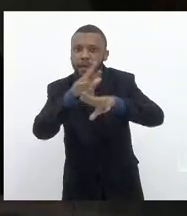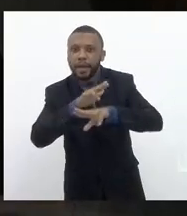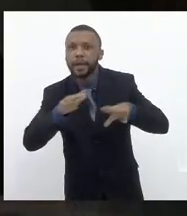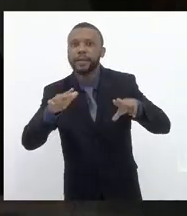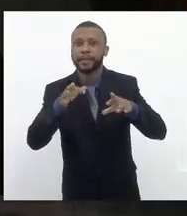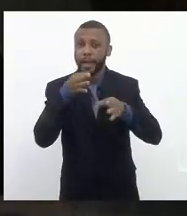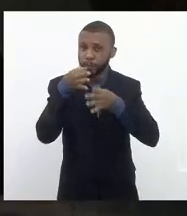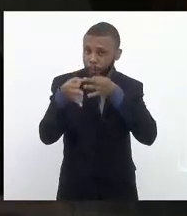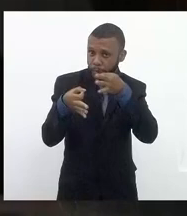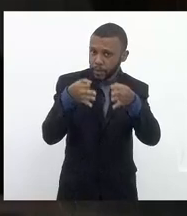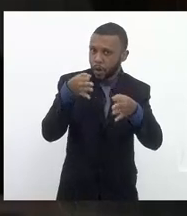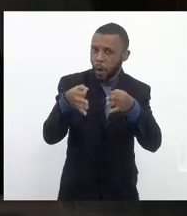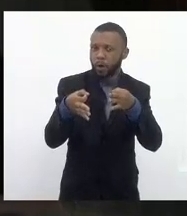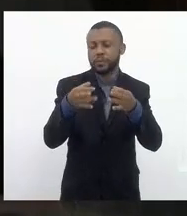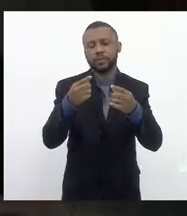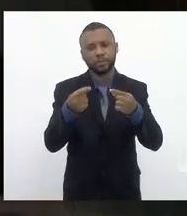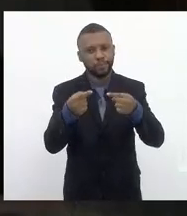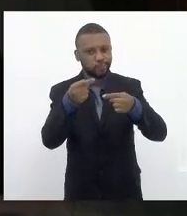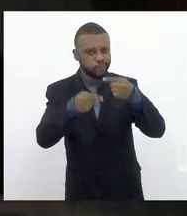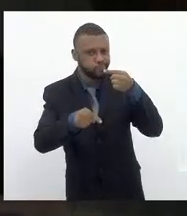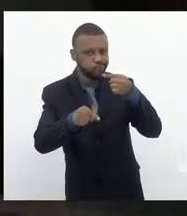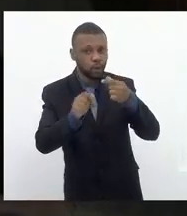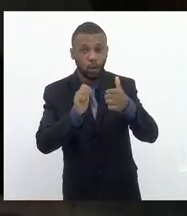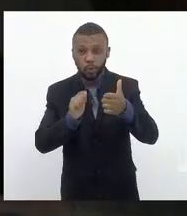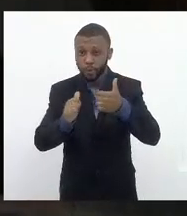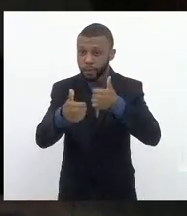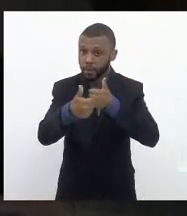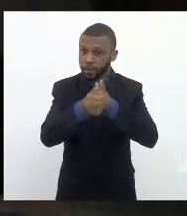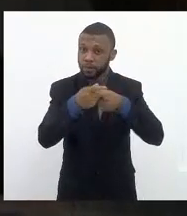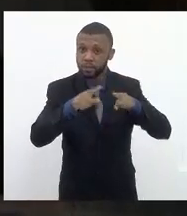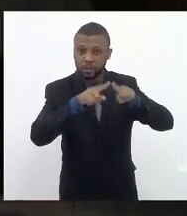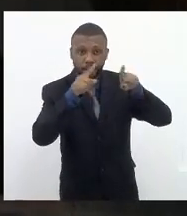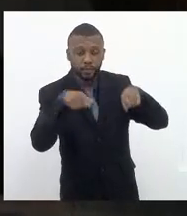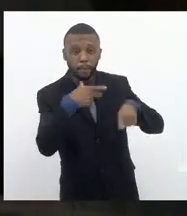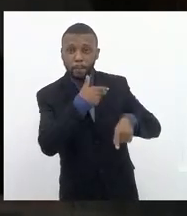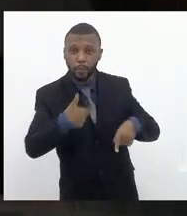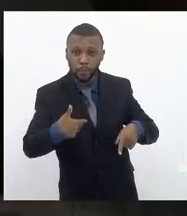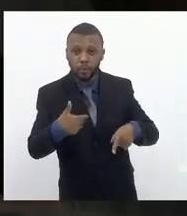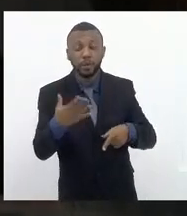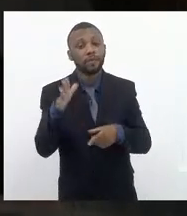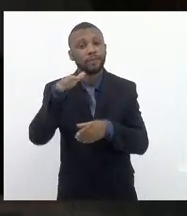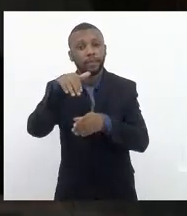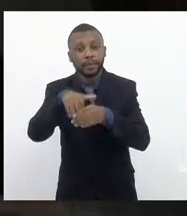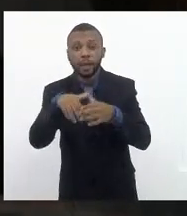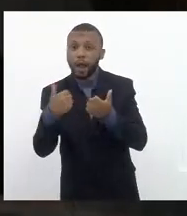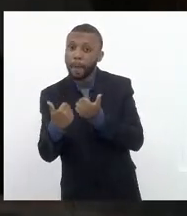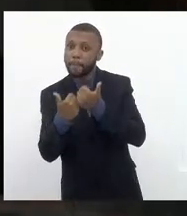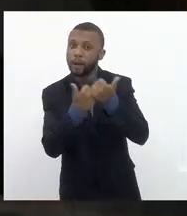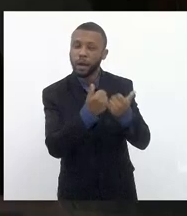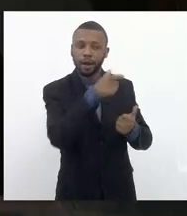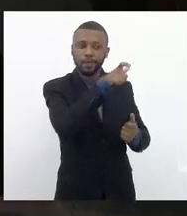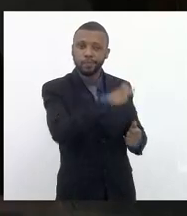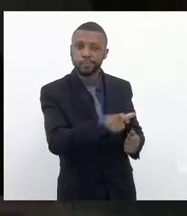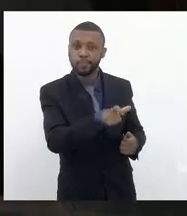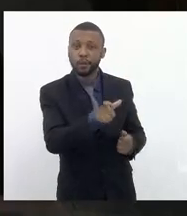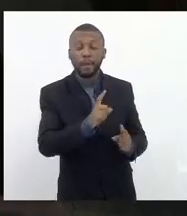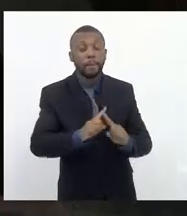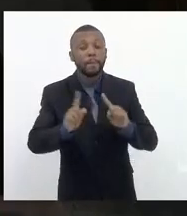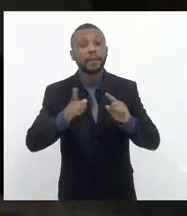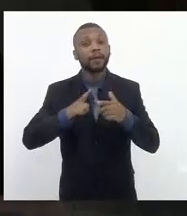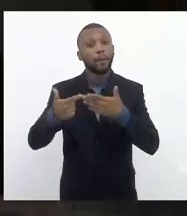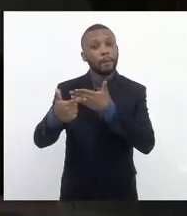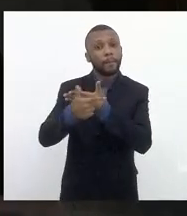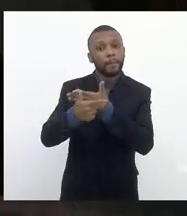divergências que respeita o protagonismo do Servidor que voltei votarei a favor do Servidor mas que tem um papel